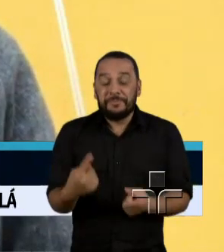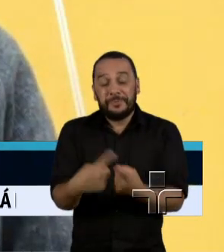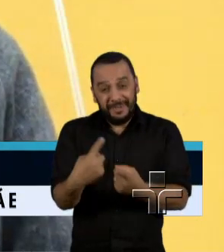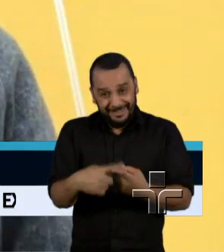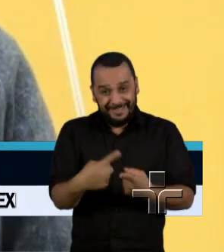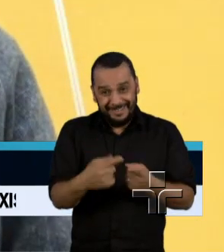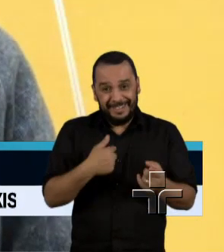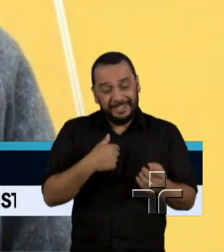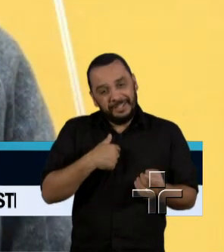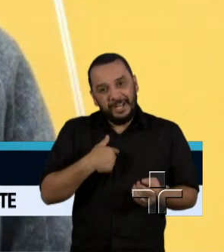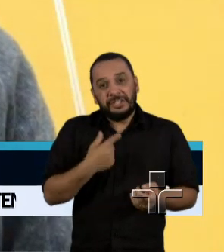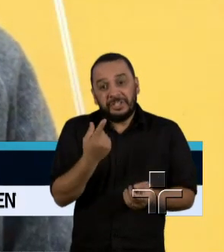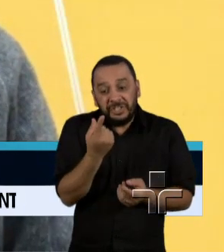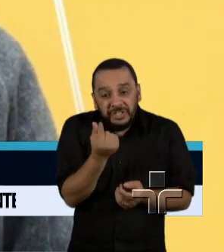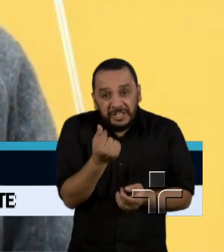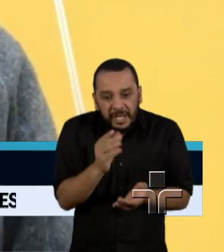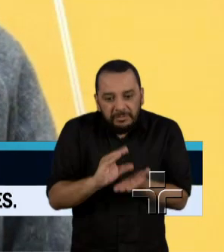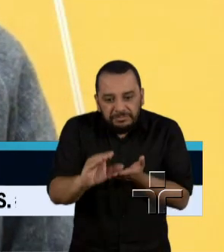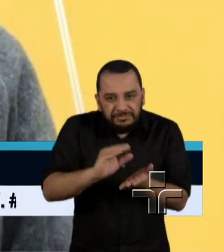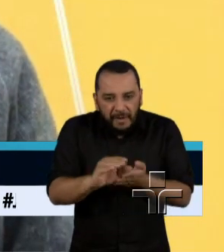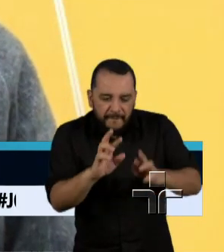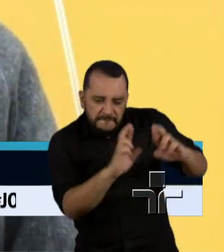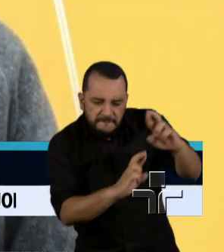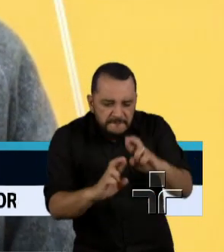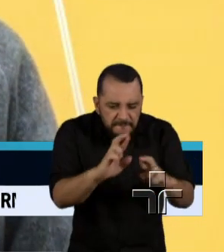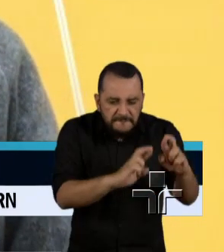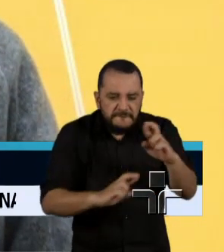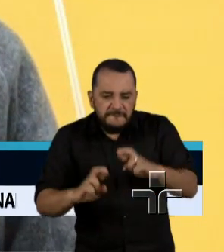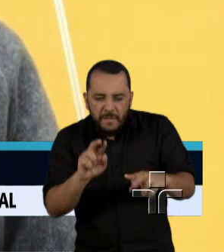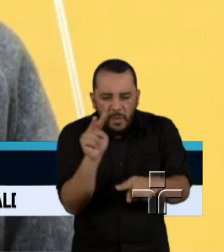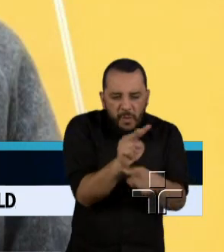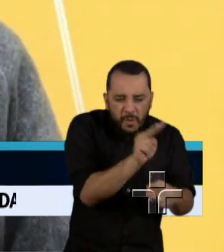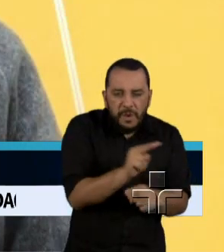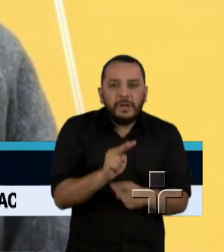para fiscalização e para outras atividades na Amazônia.